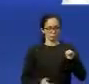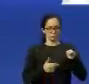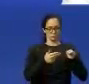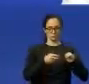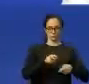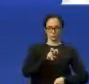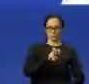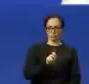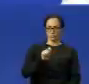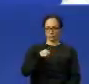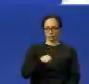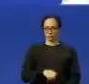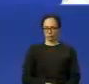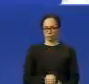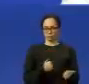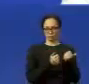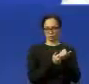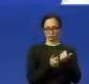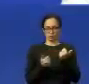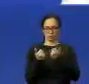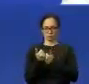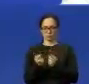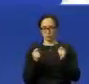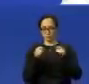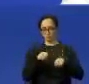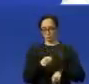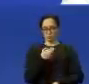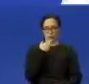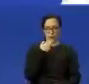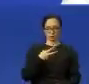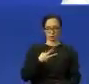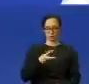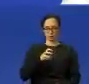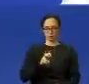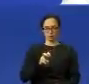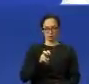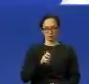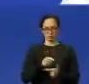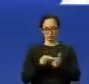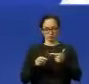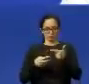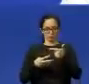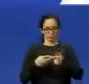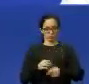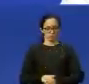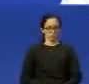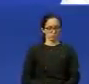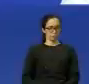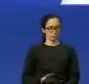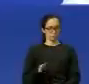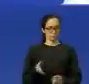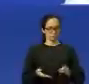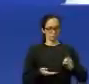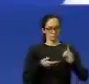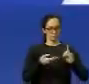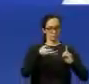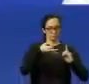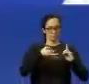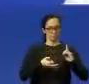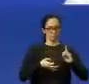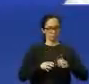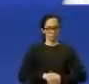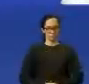Então, substituindo o x por 5, na expressão, vamos chegar que a altura é 25/3 de metros. Então, resposta D para essa